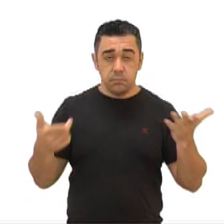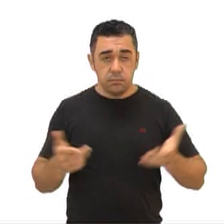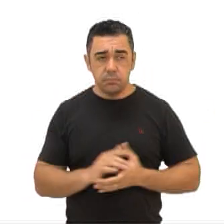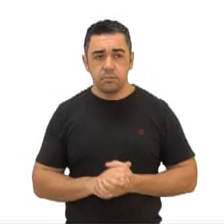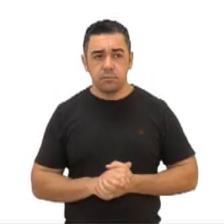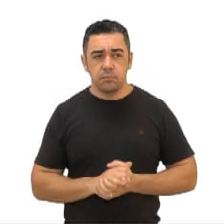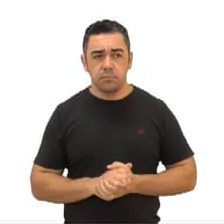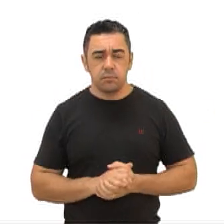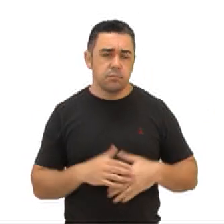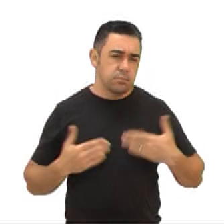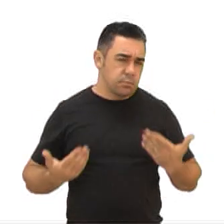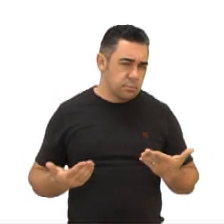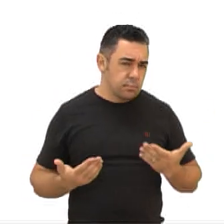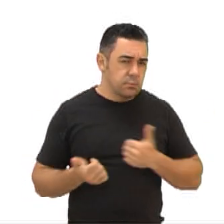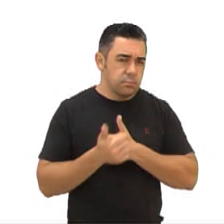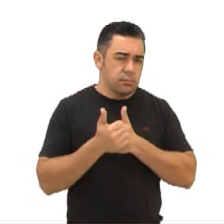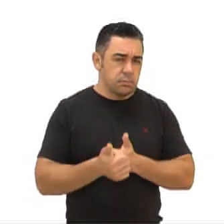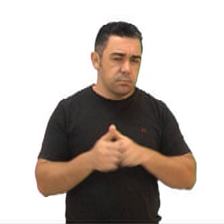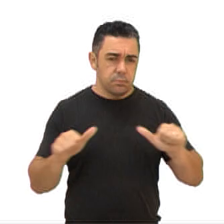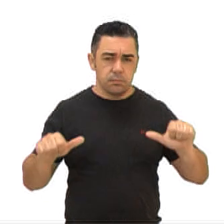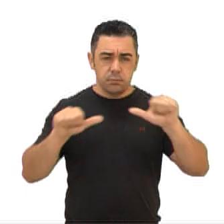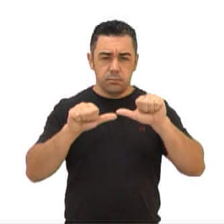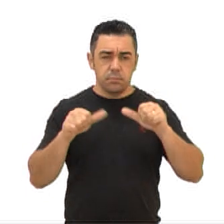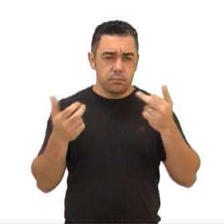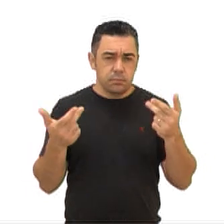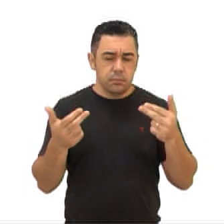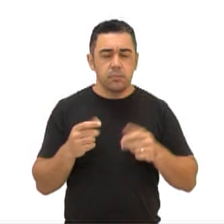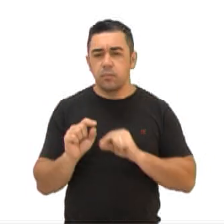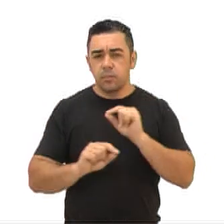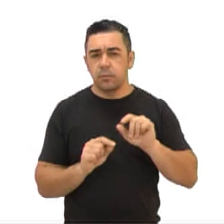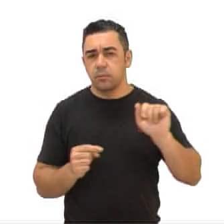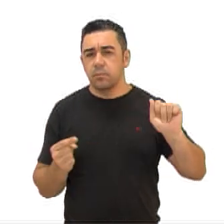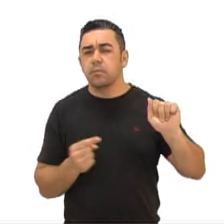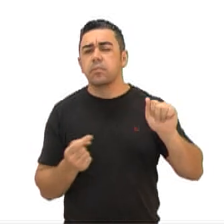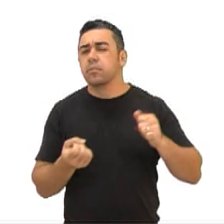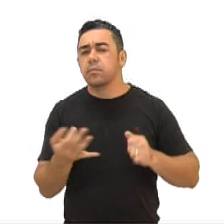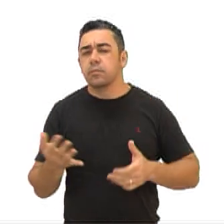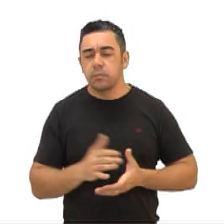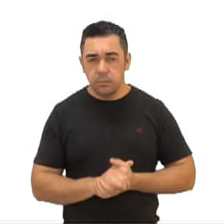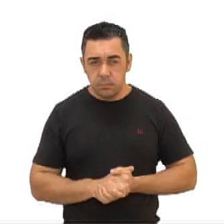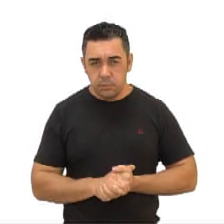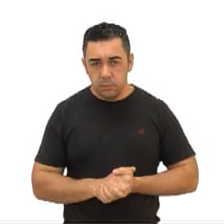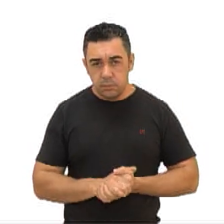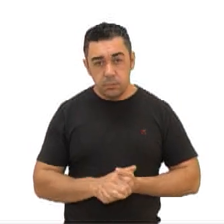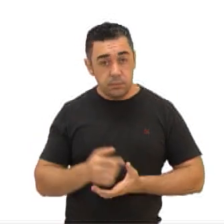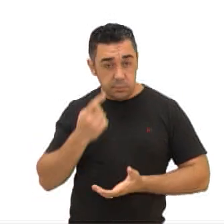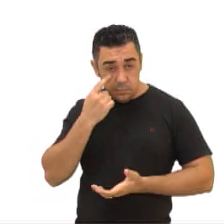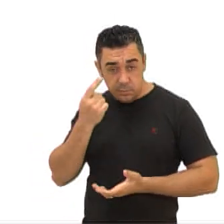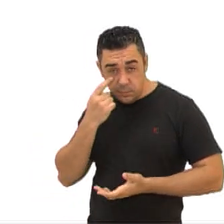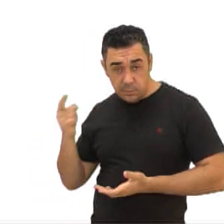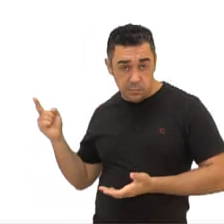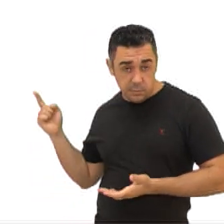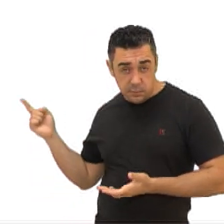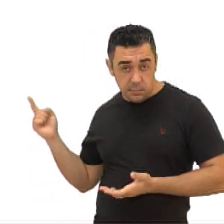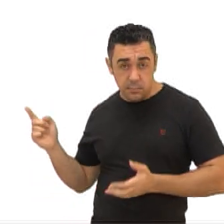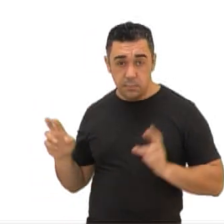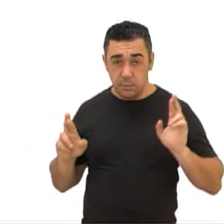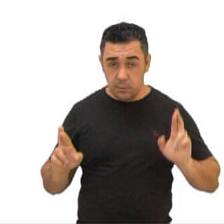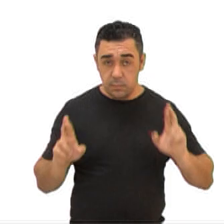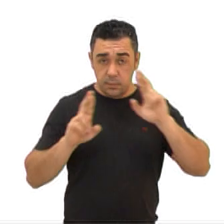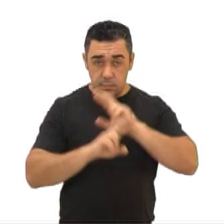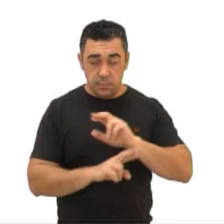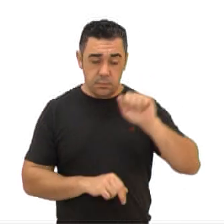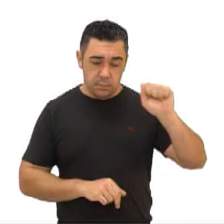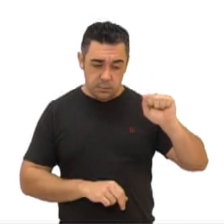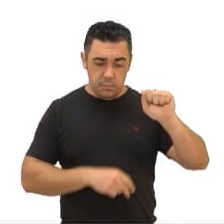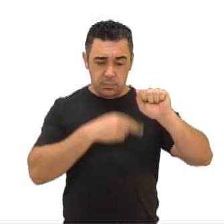7. Partindo dessa igualdade, qual é o valor de A? Veja que nós temos a relação